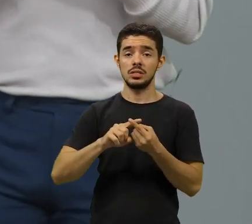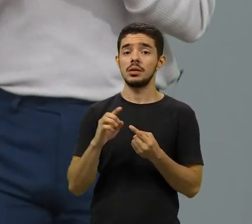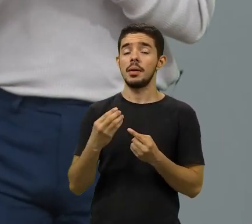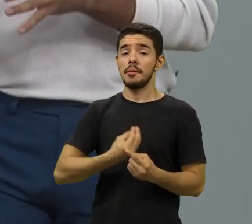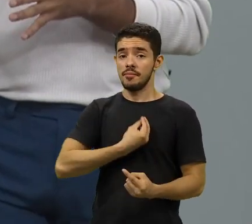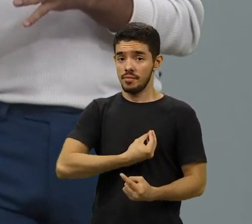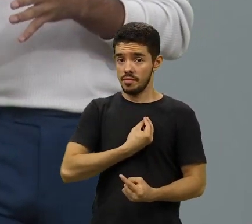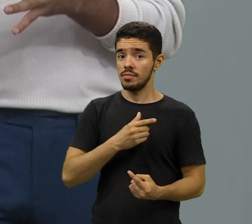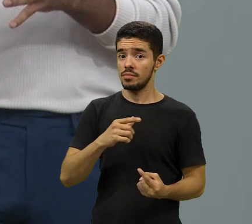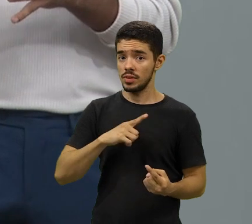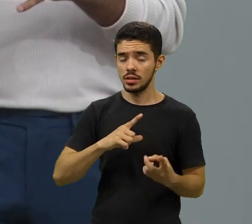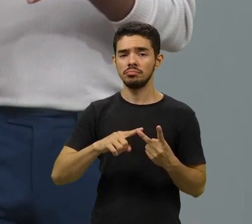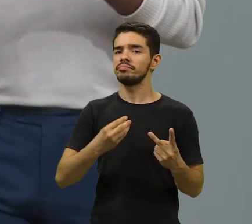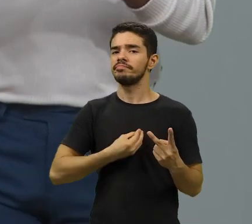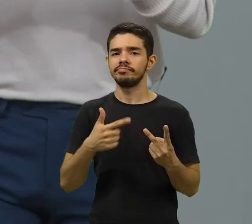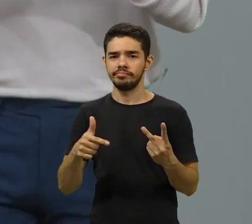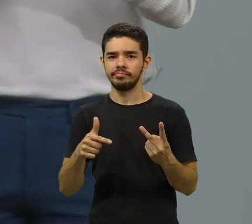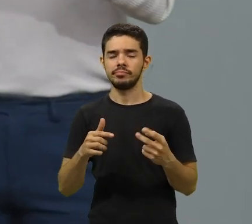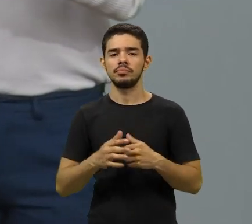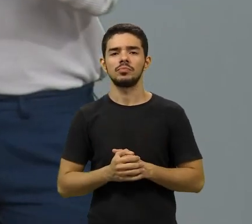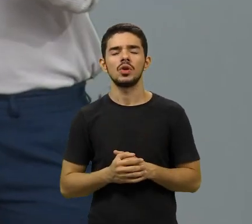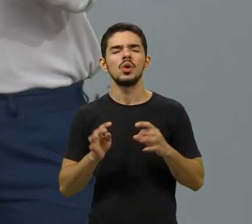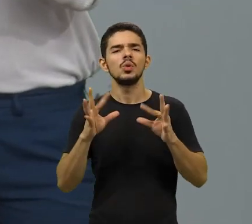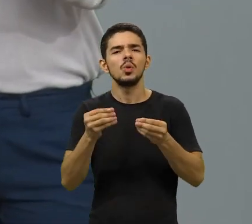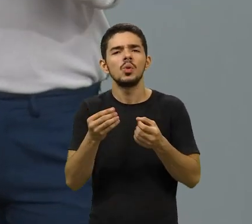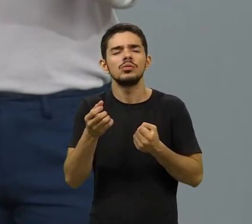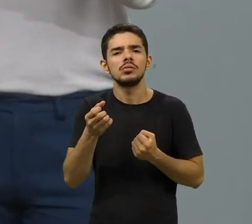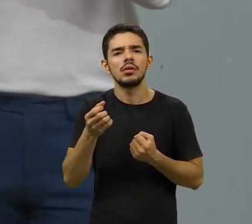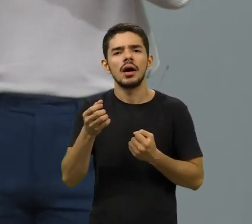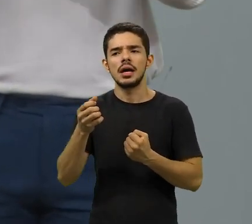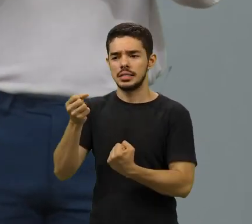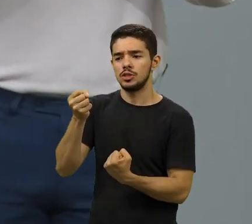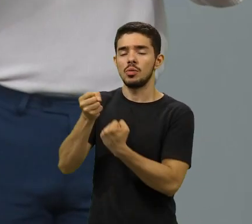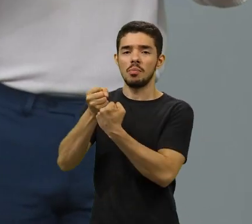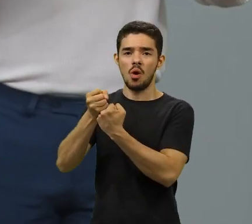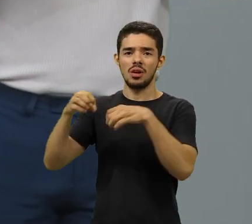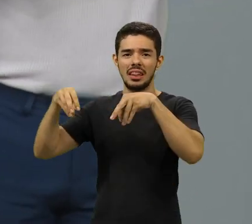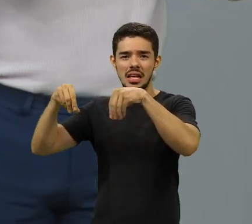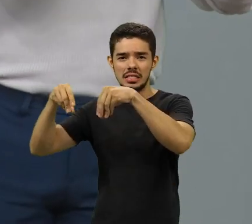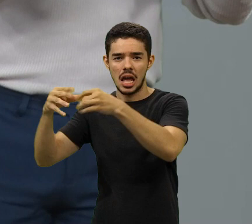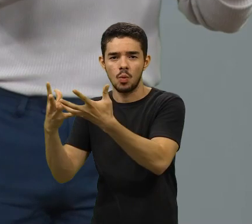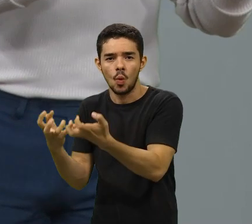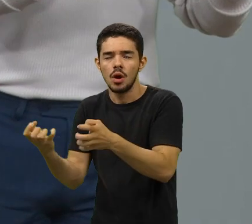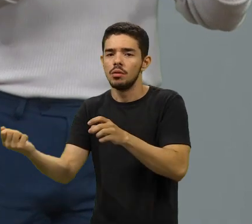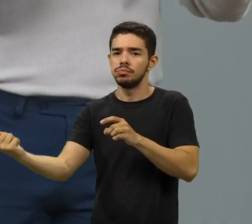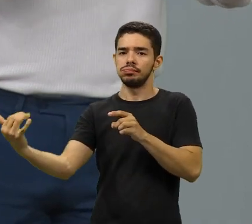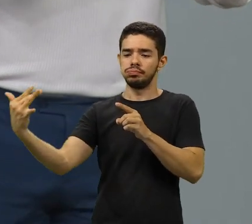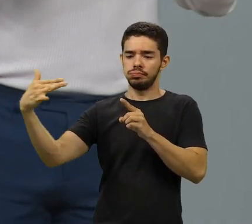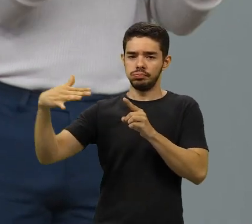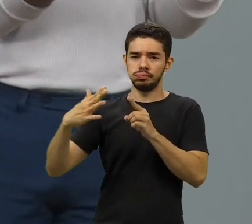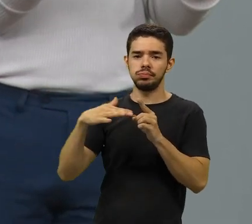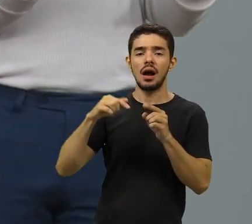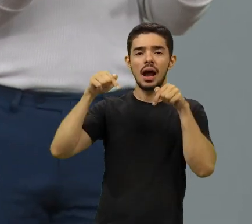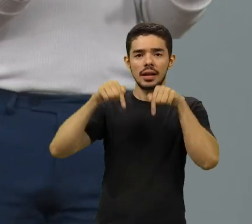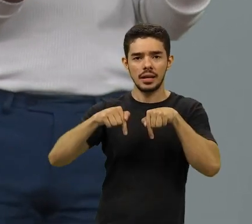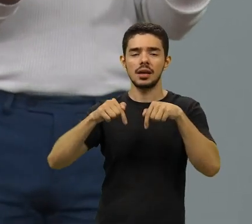estão sendo interagidos ali. Todo esse aporte que vem do deserto do Saara chega na Amazônia e